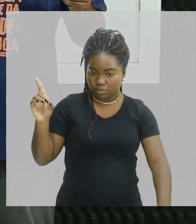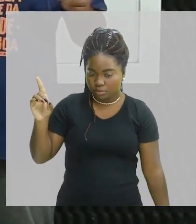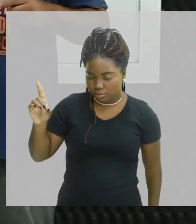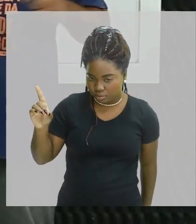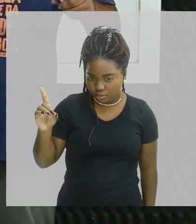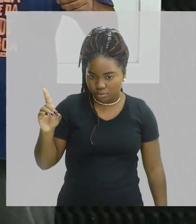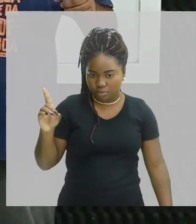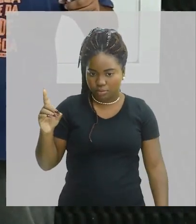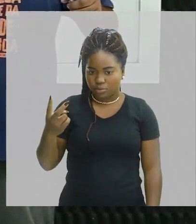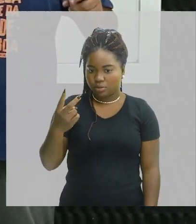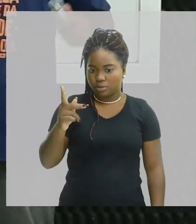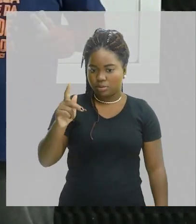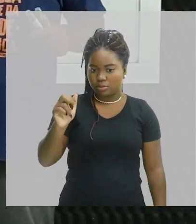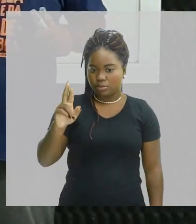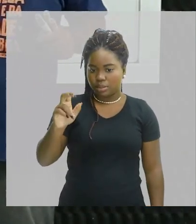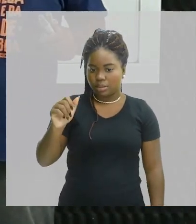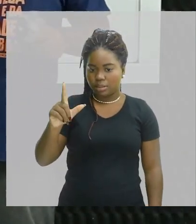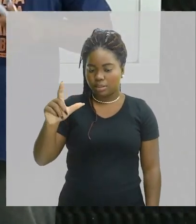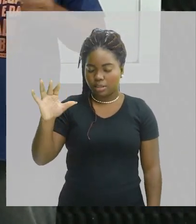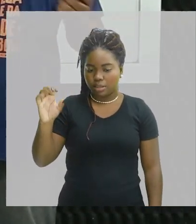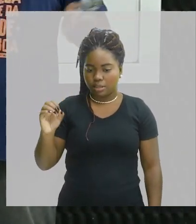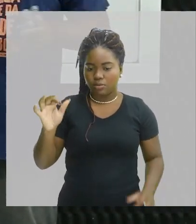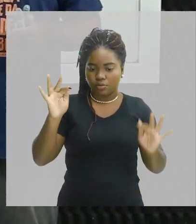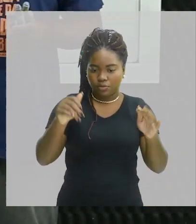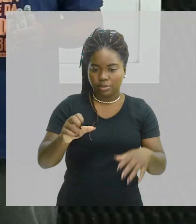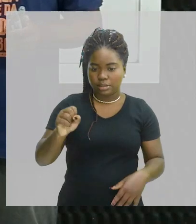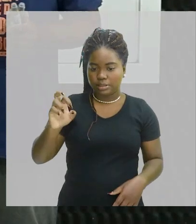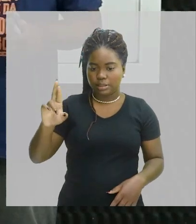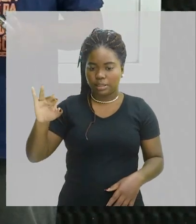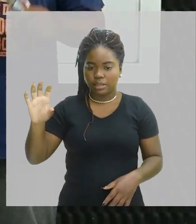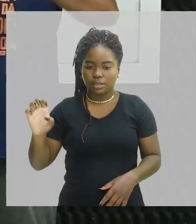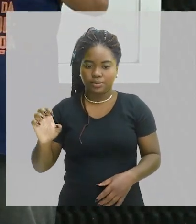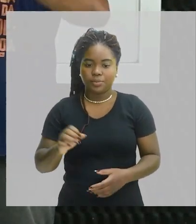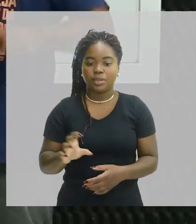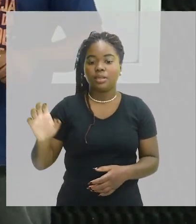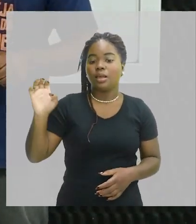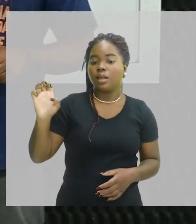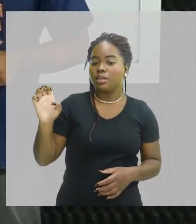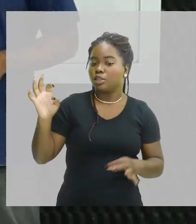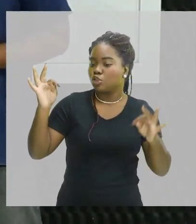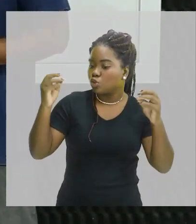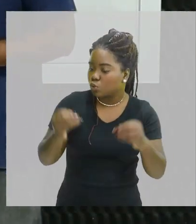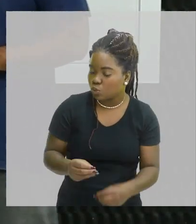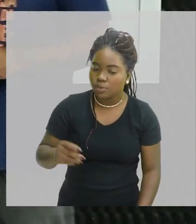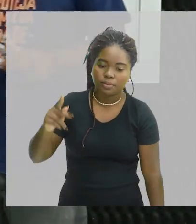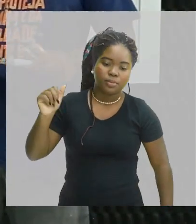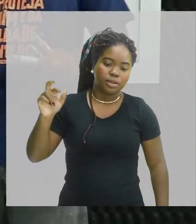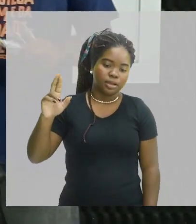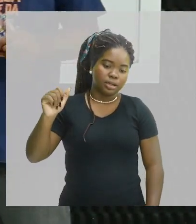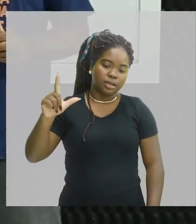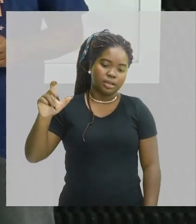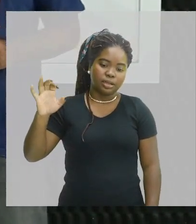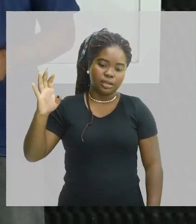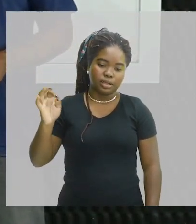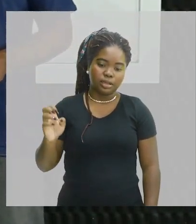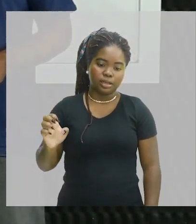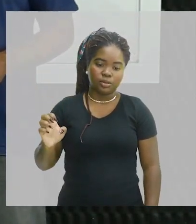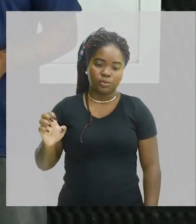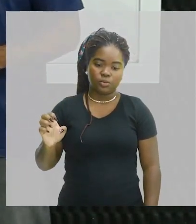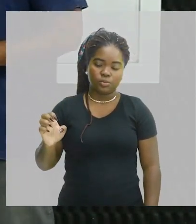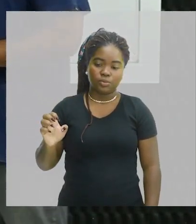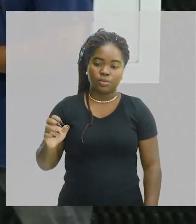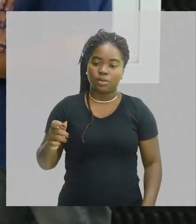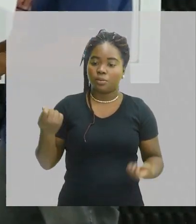2 em paralelo, que no final vai ficar em série, né, o contrário da letra B. E a letra E está todo mundo em paralelo. Eu preciso que todo mundo esteja em